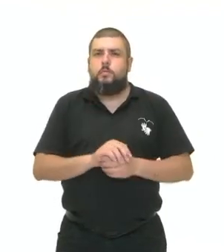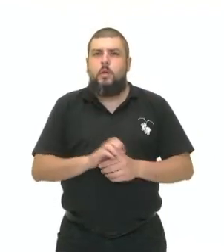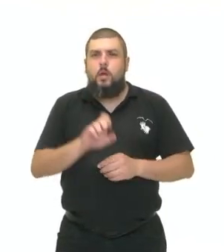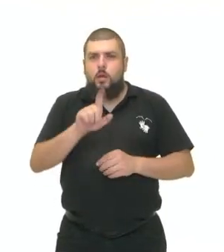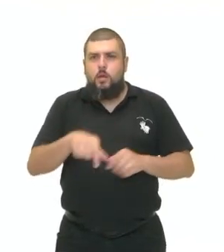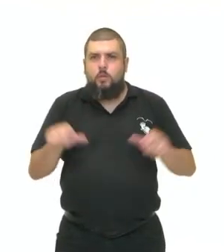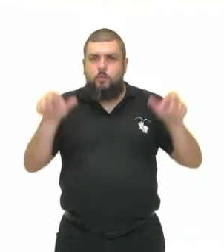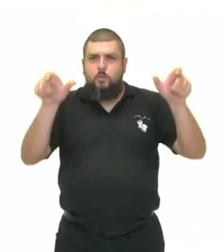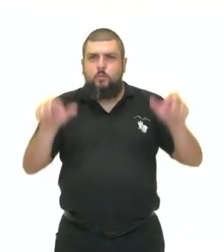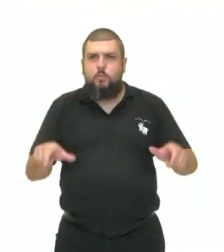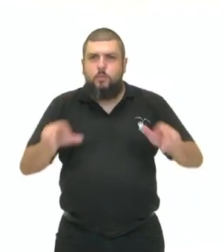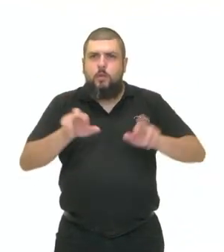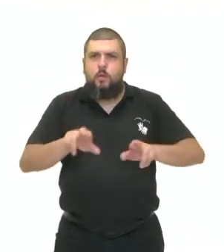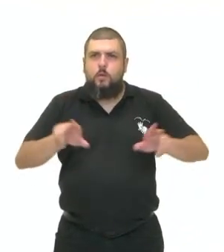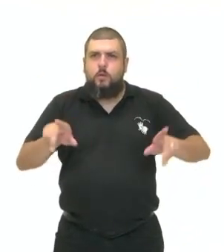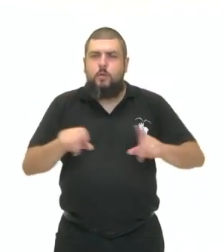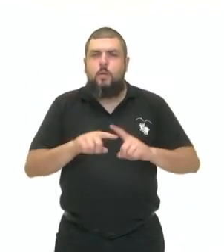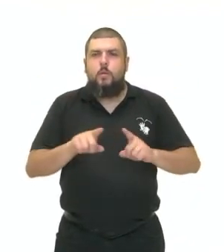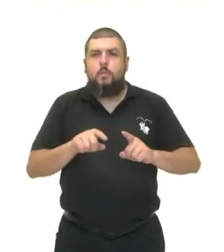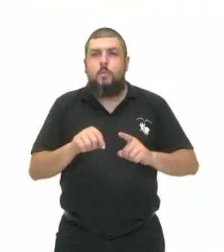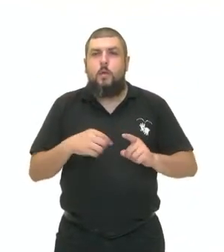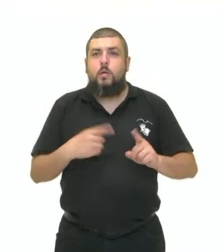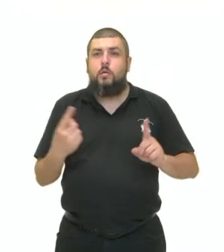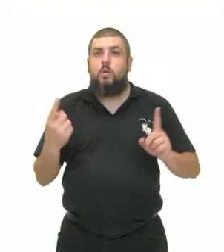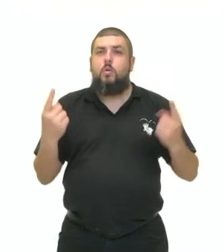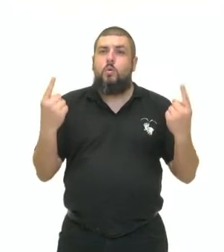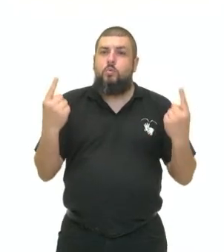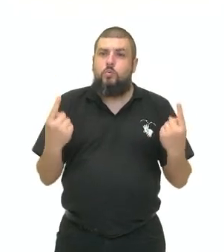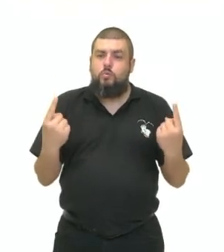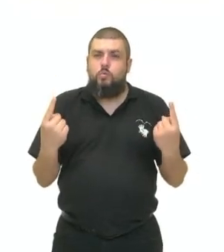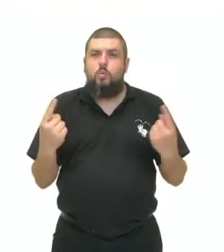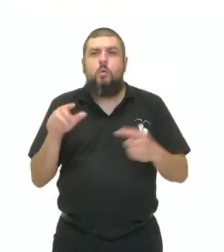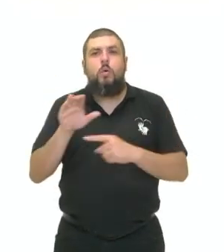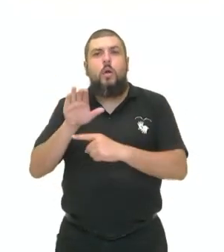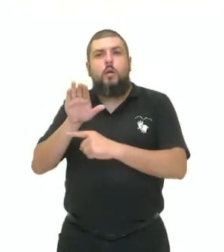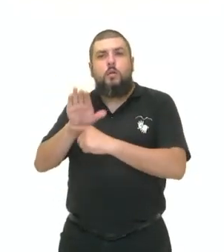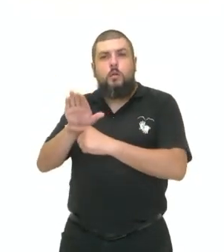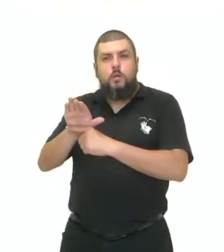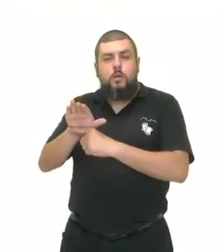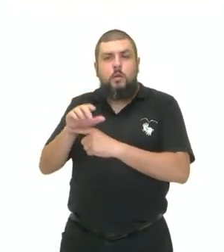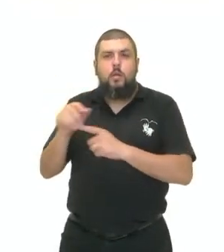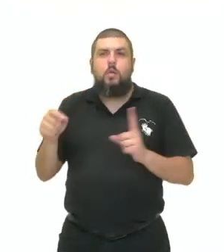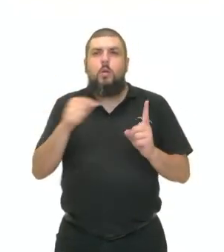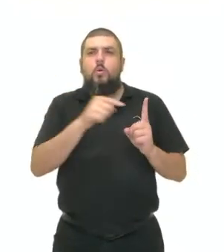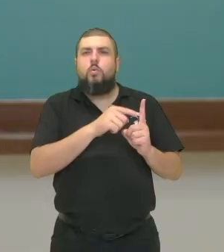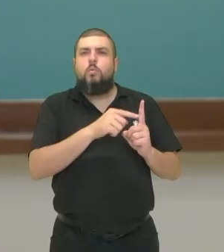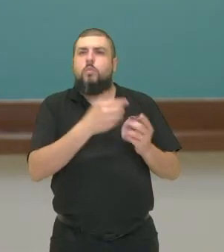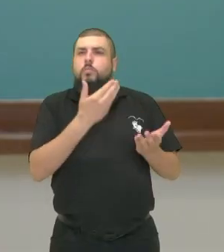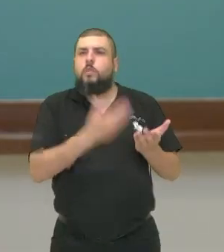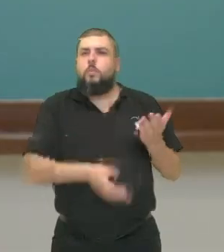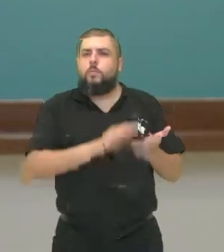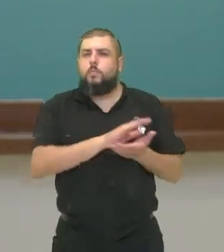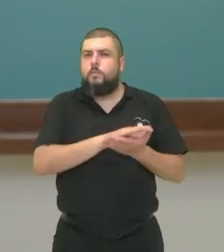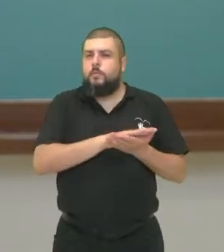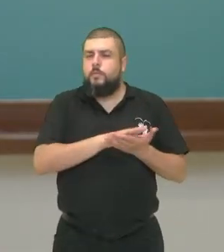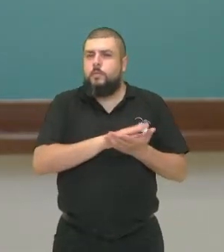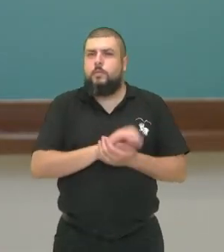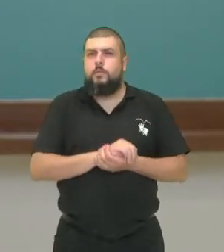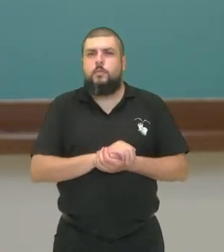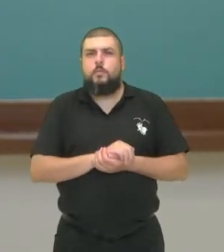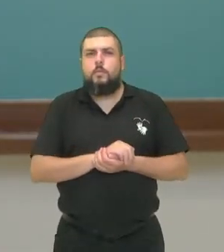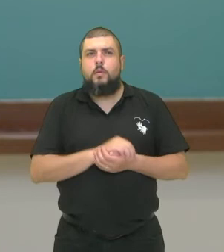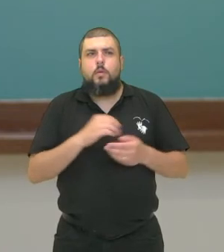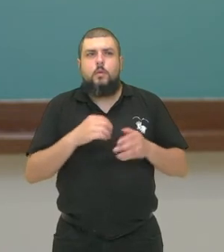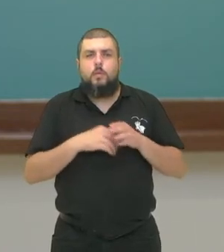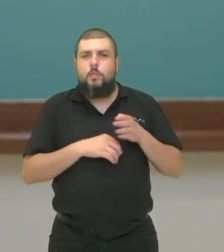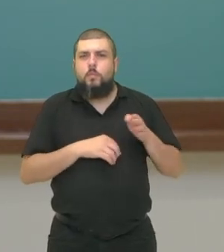diferentes, só que uma espécie é beneficiada com a interação, mas a outra não é beneficiada, mas também não prejudicada. E aqui nós temos a rêmora com o